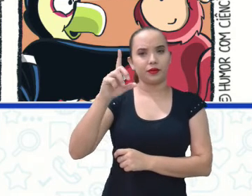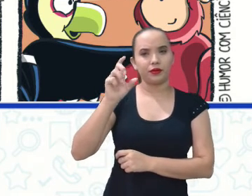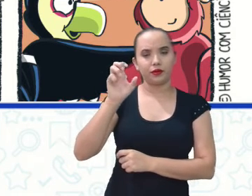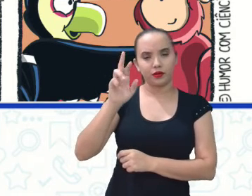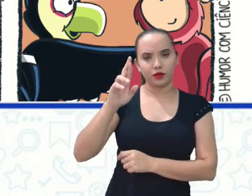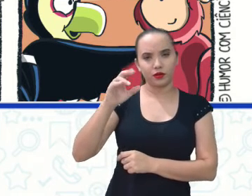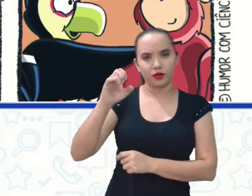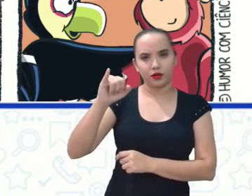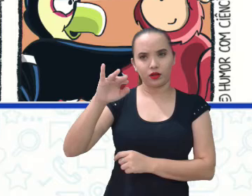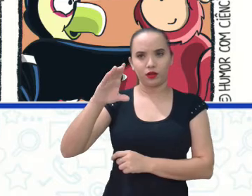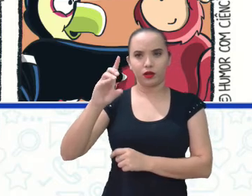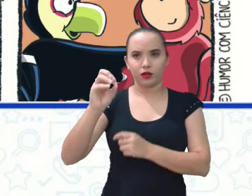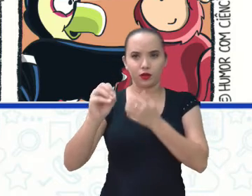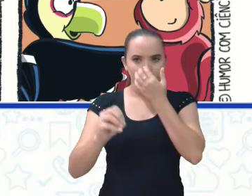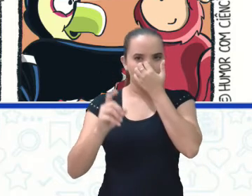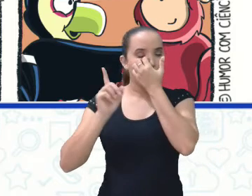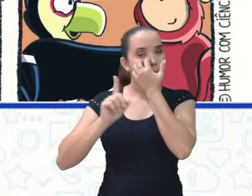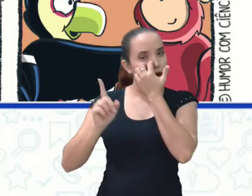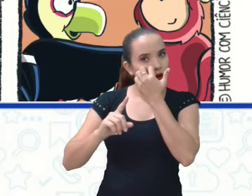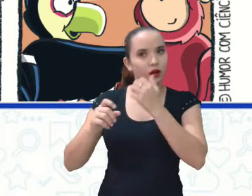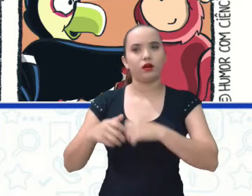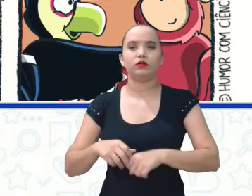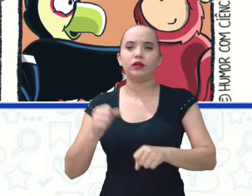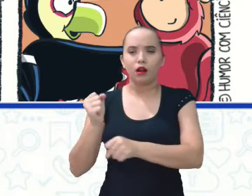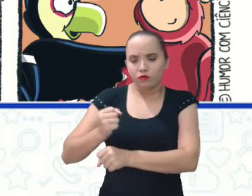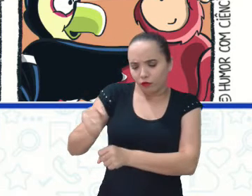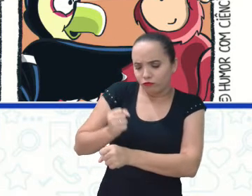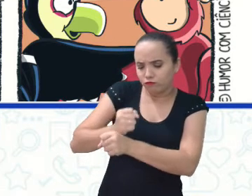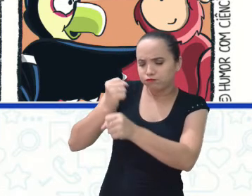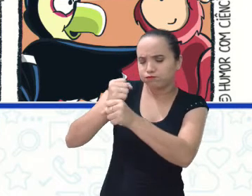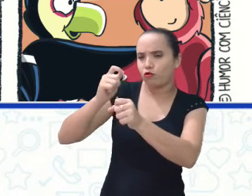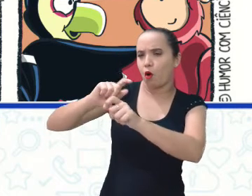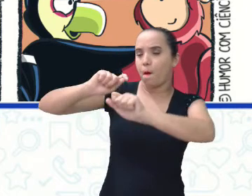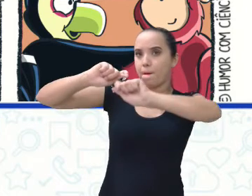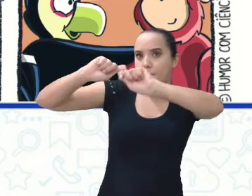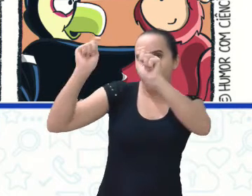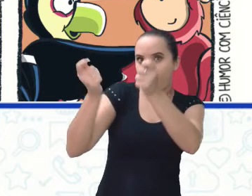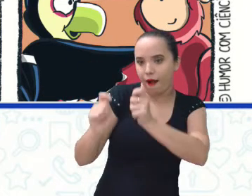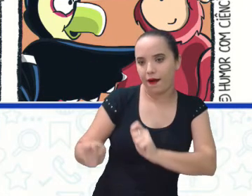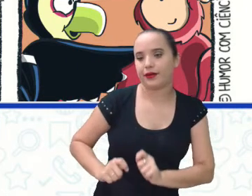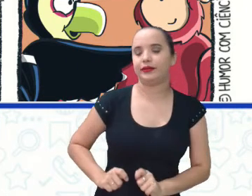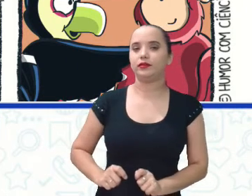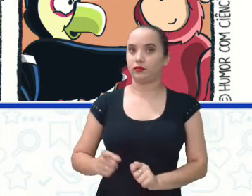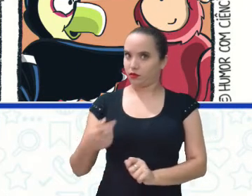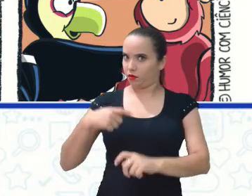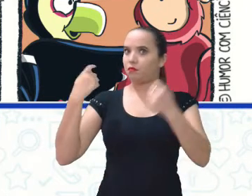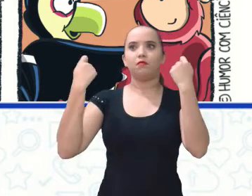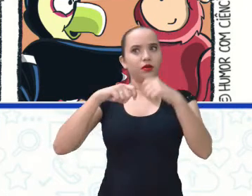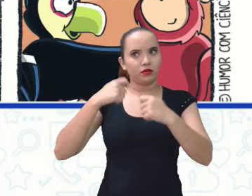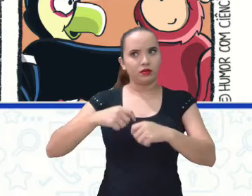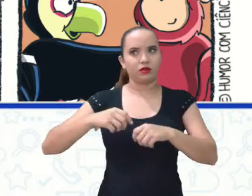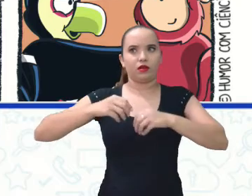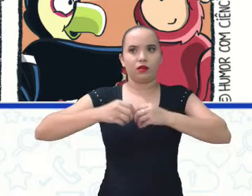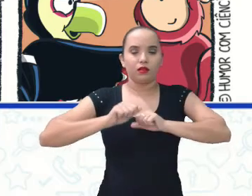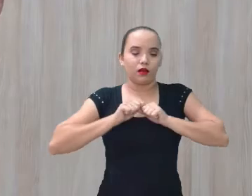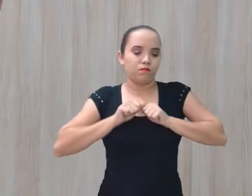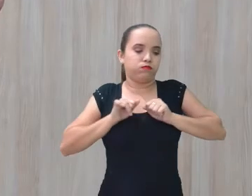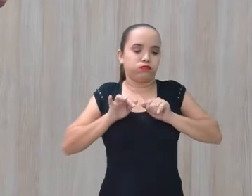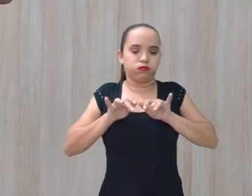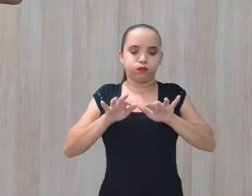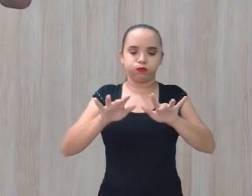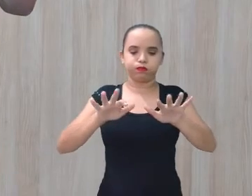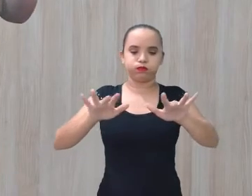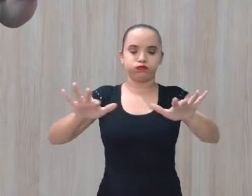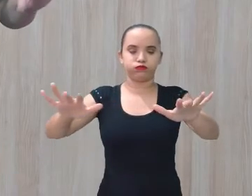ali esculpindo uma obra de arte que deveria estar espalhada. E elas deveriam